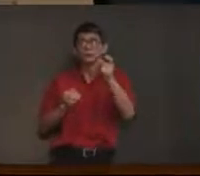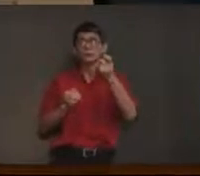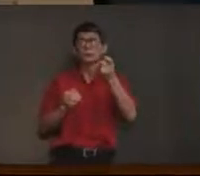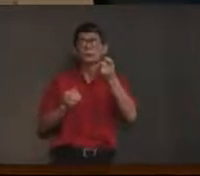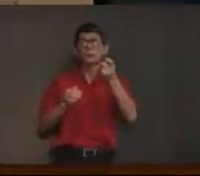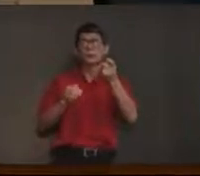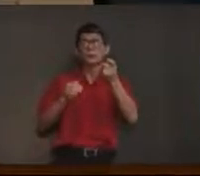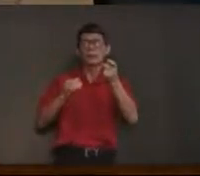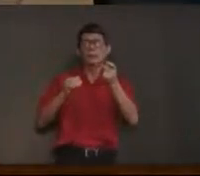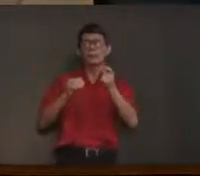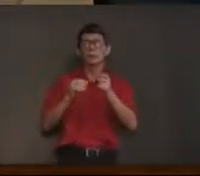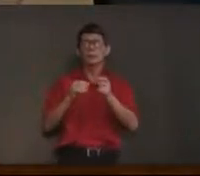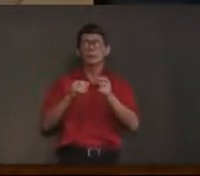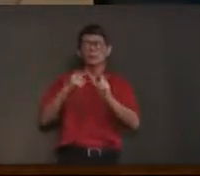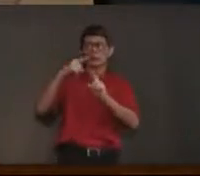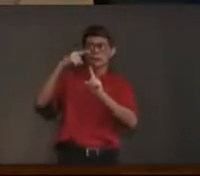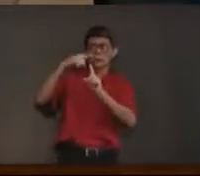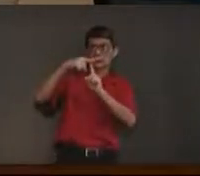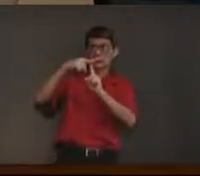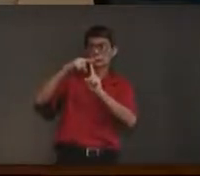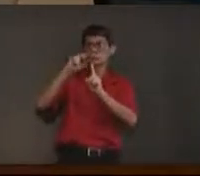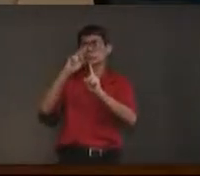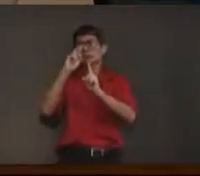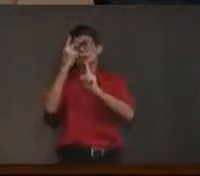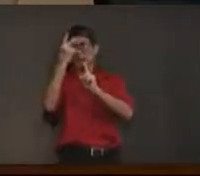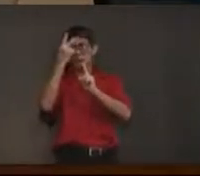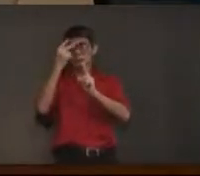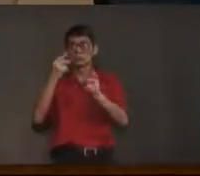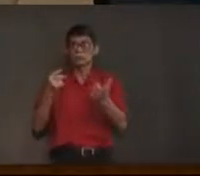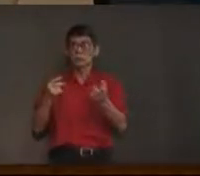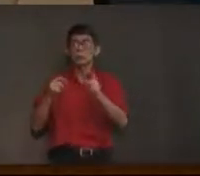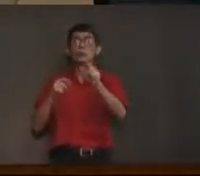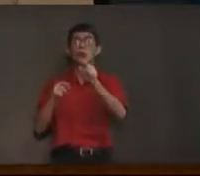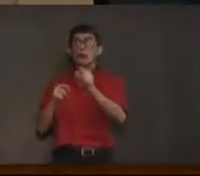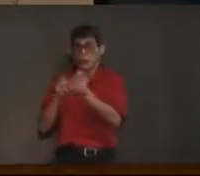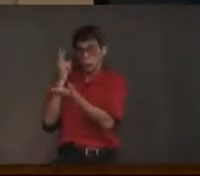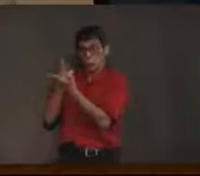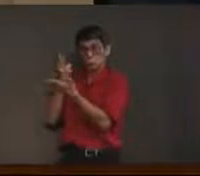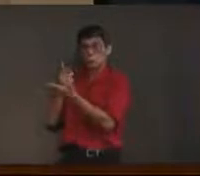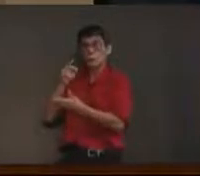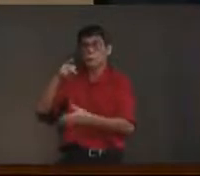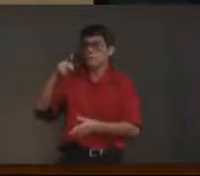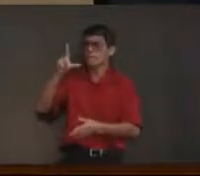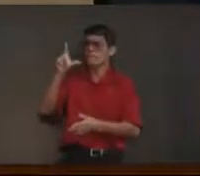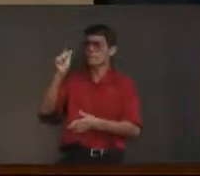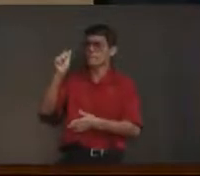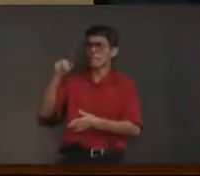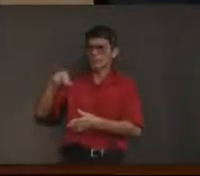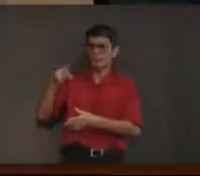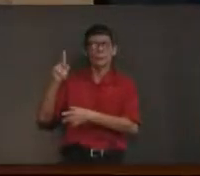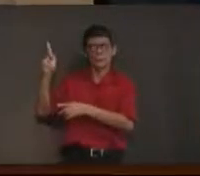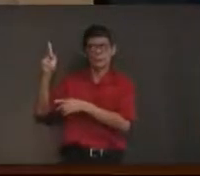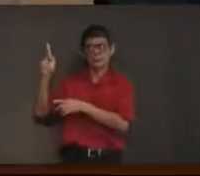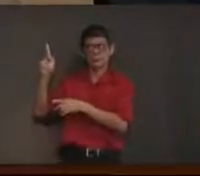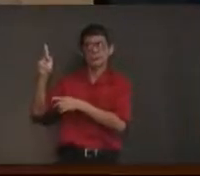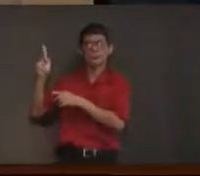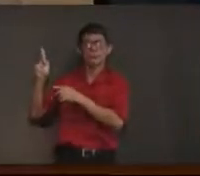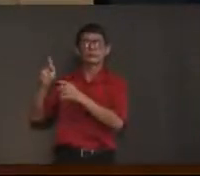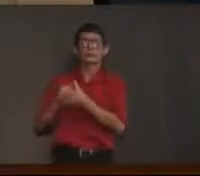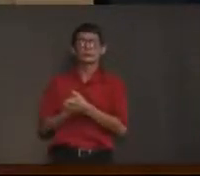menos ia é ter sobre H enfim a constante de Planck e entra e complexo Imaginário